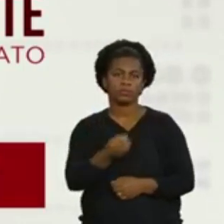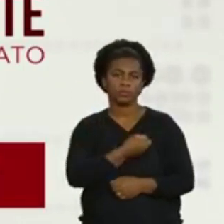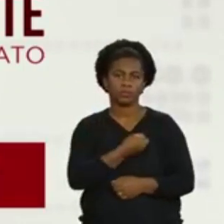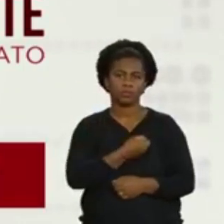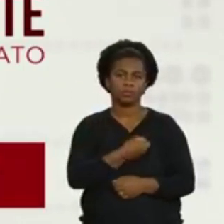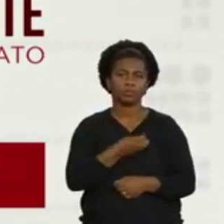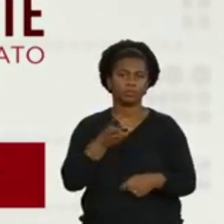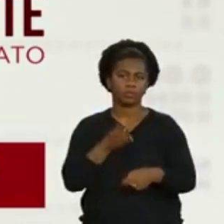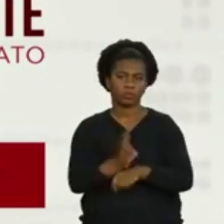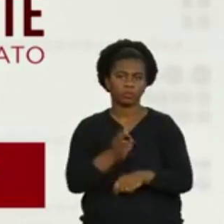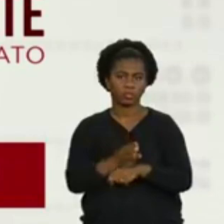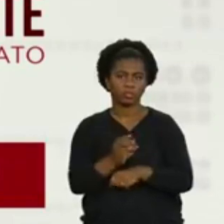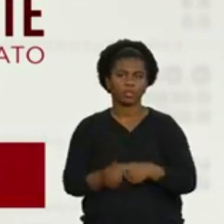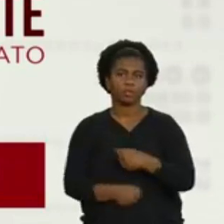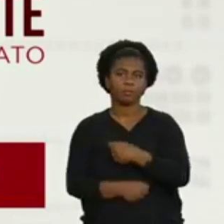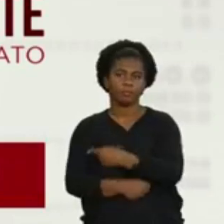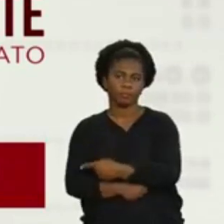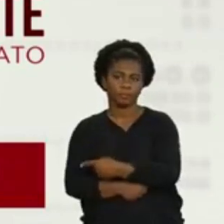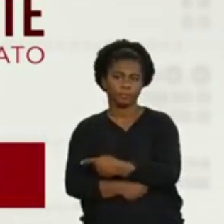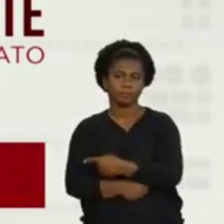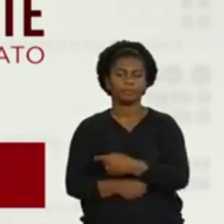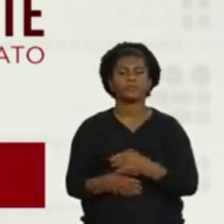Agora, preste atenção, por favor.